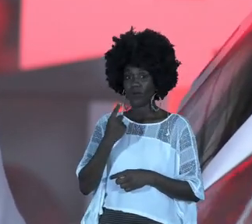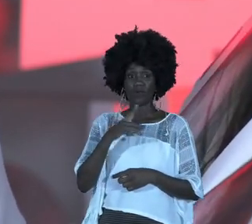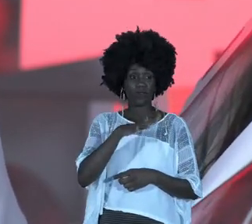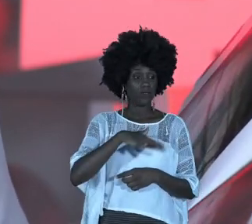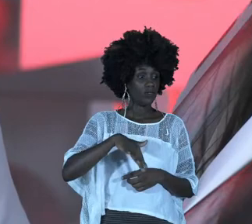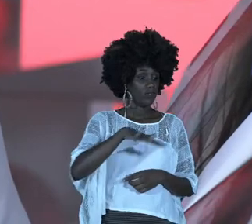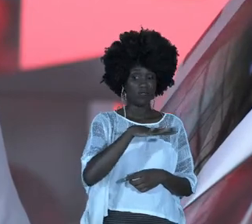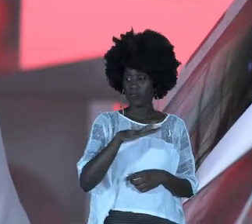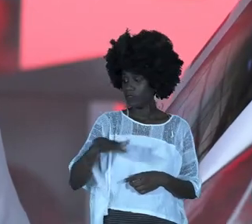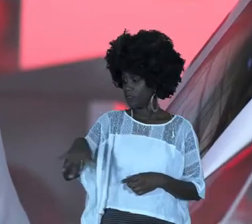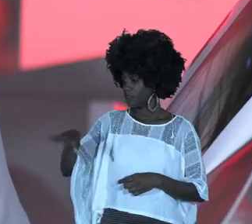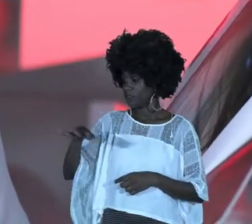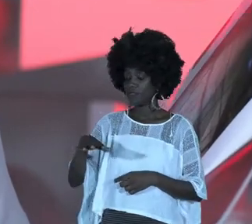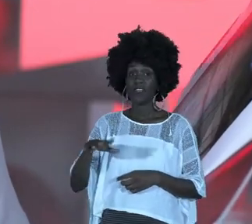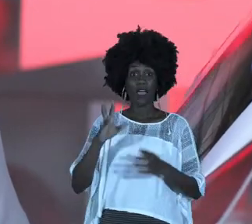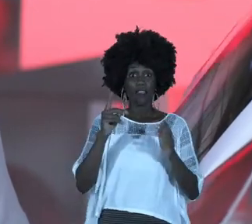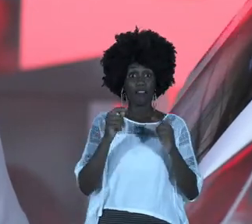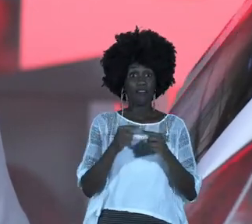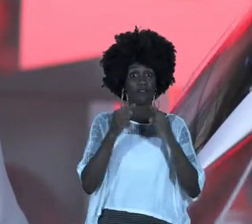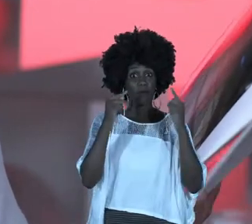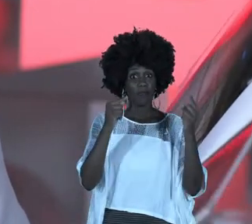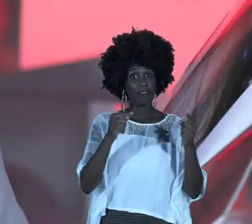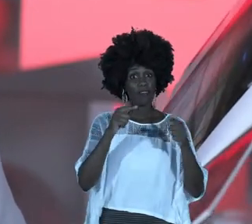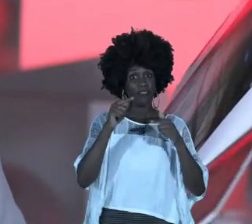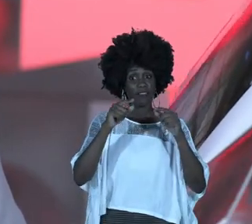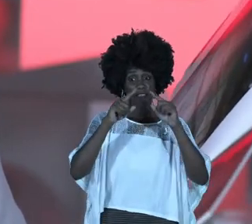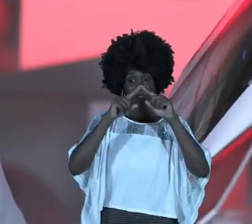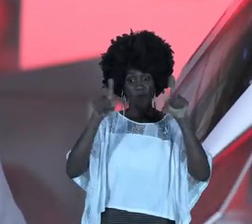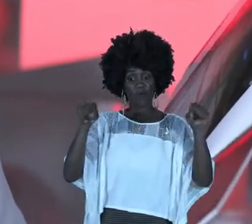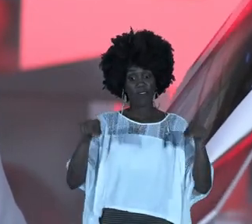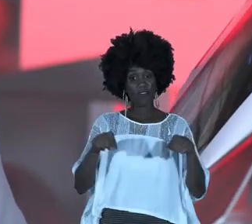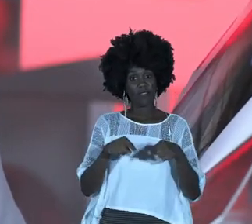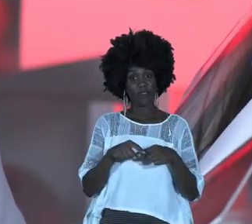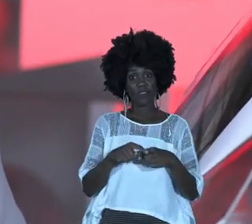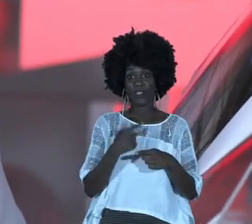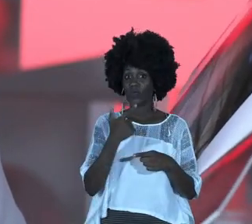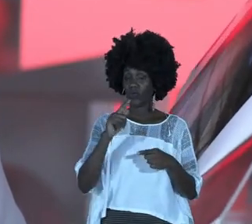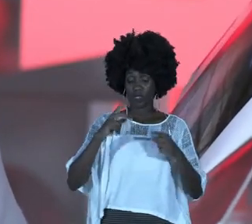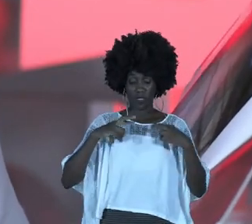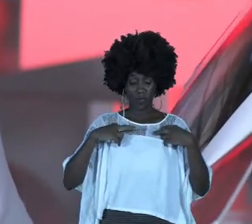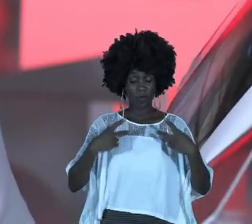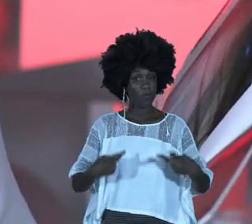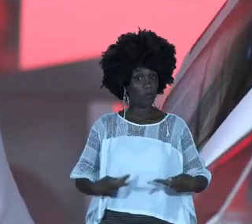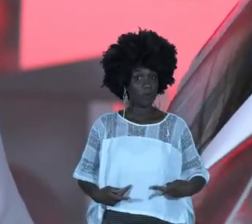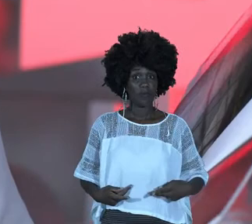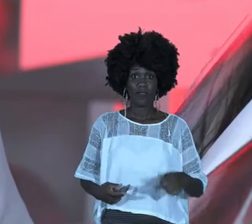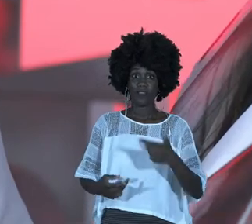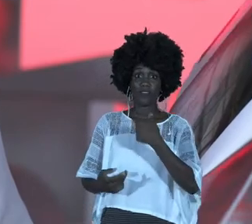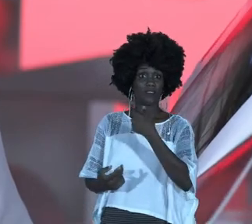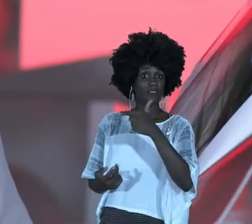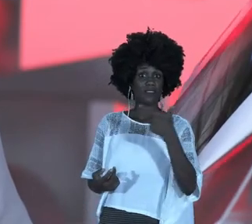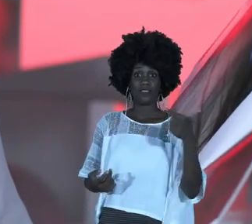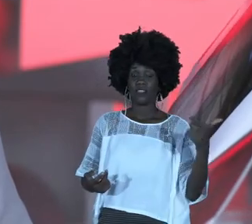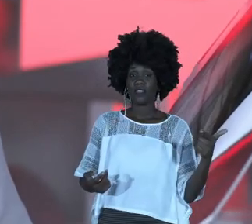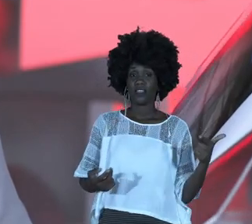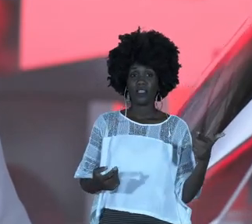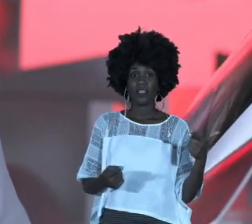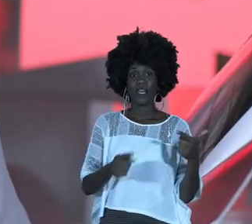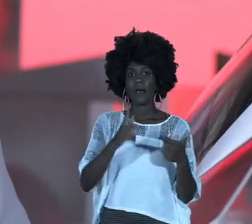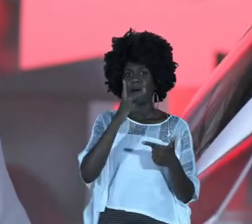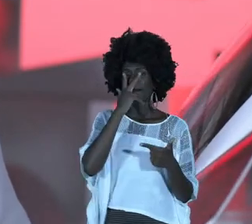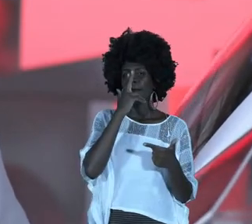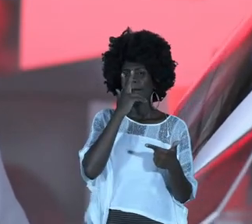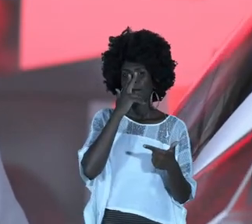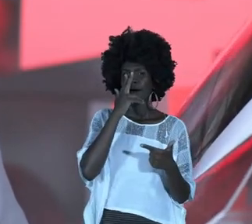né? É uma ausência humana, que é o trabalho, não tem figura humana, que se opõe ao